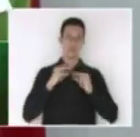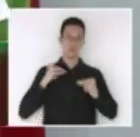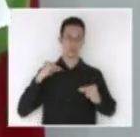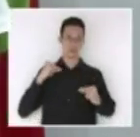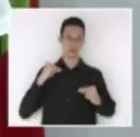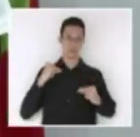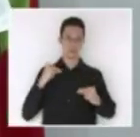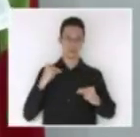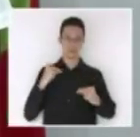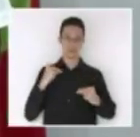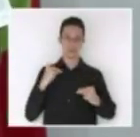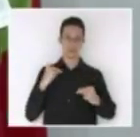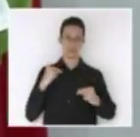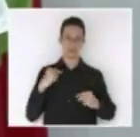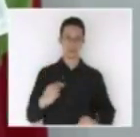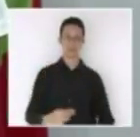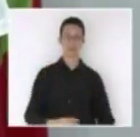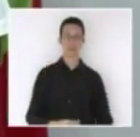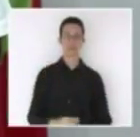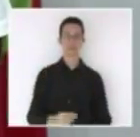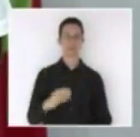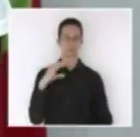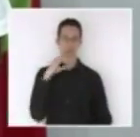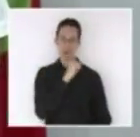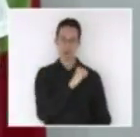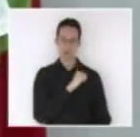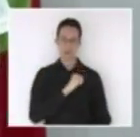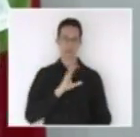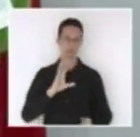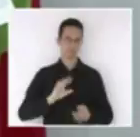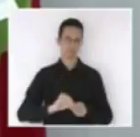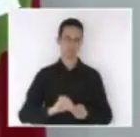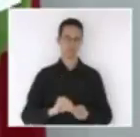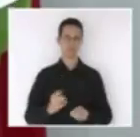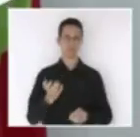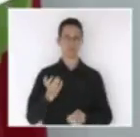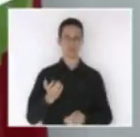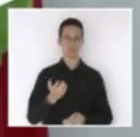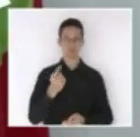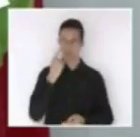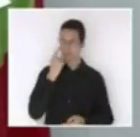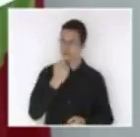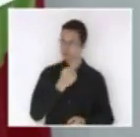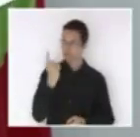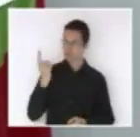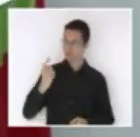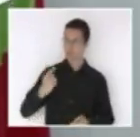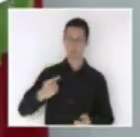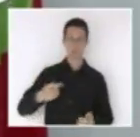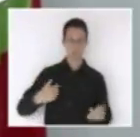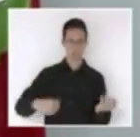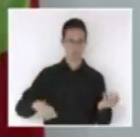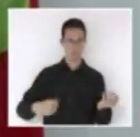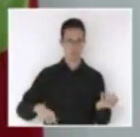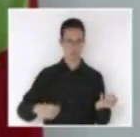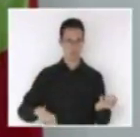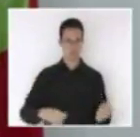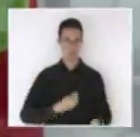Bem rapidamente, quero que os nossos violeiros, se estão aí ainda, já fiquem preparados, que eu vou fazer